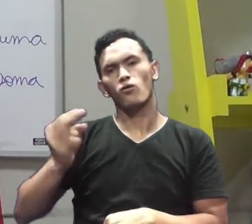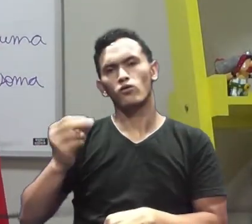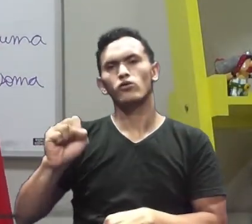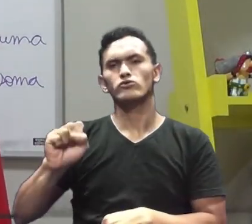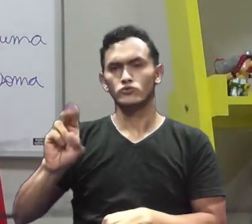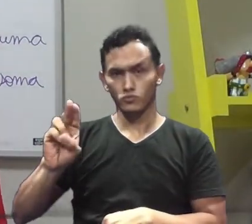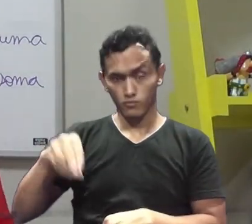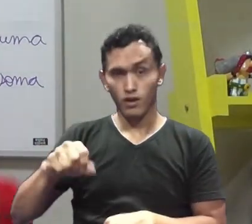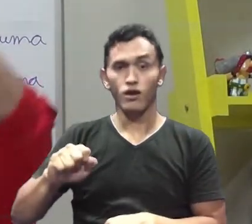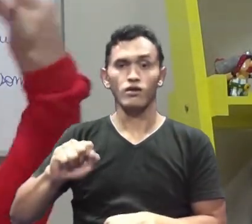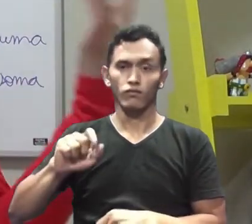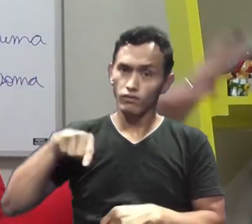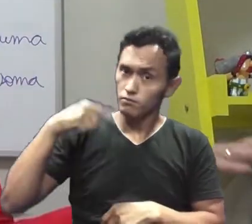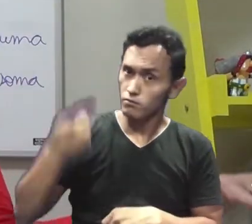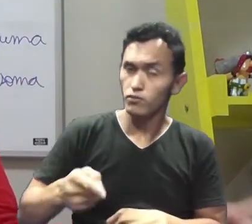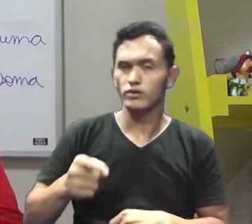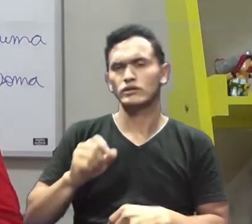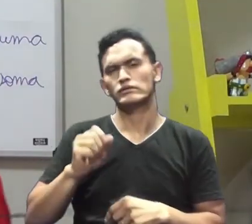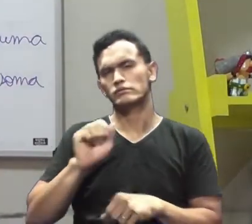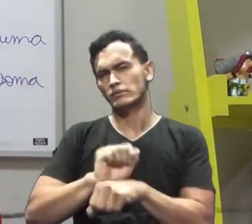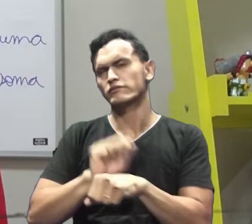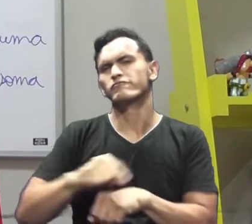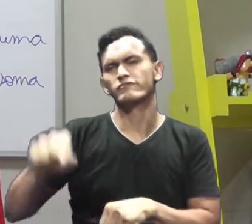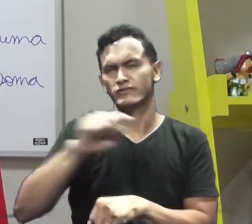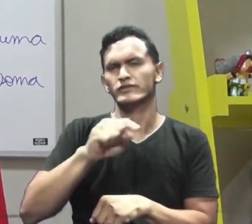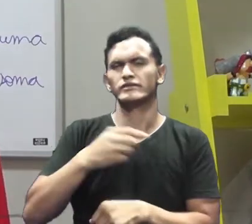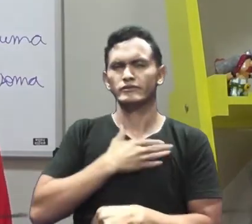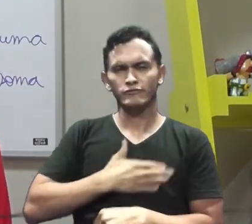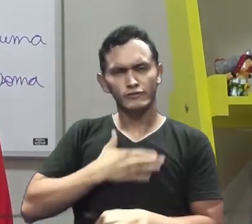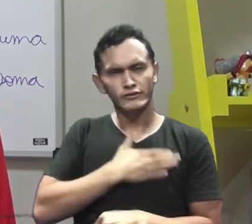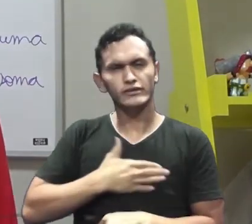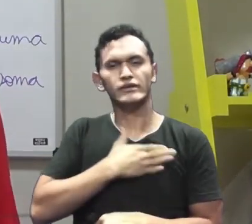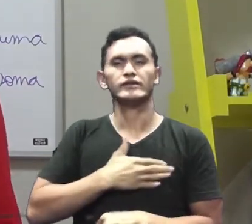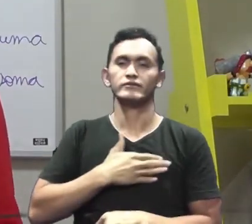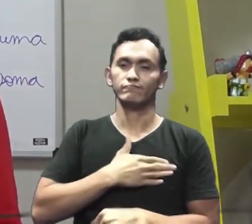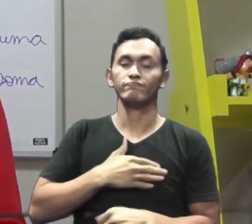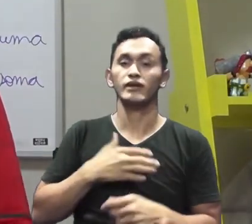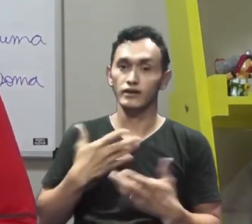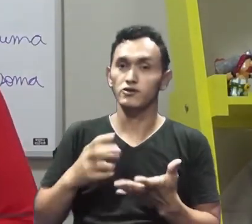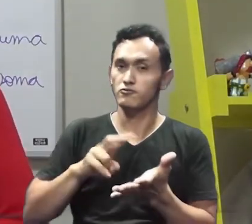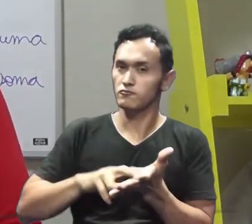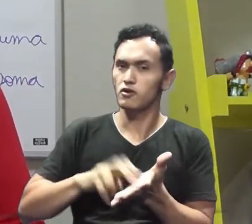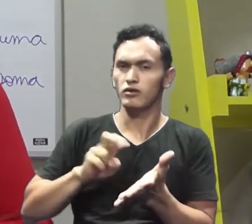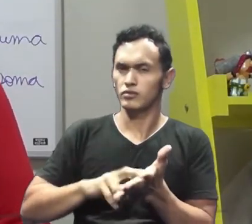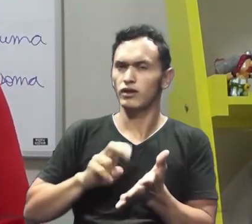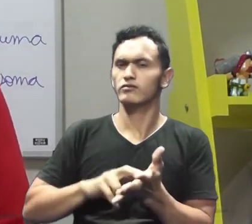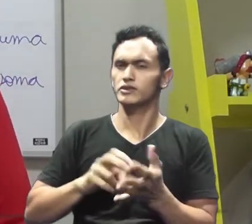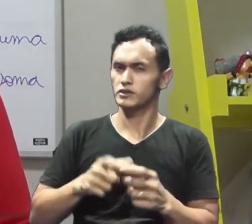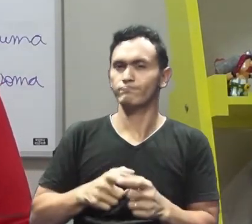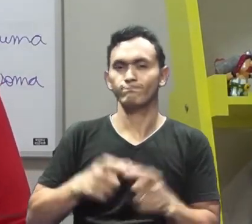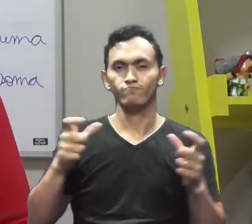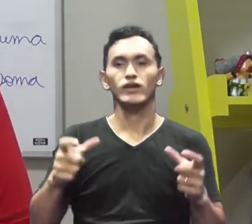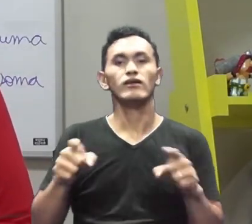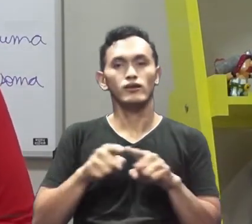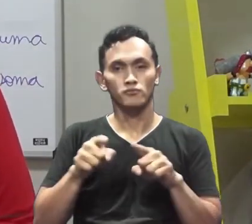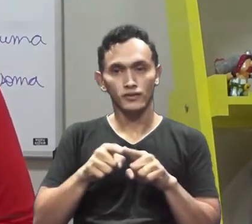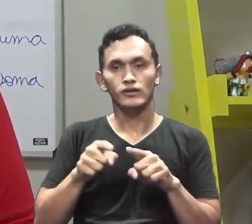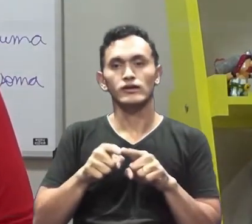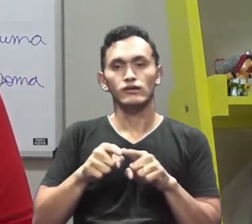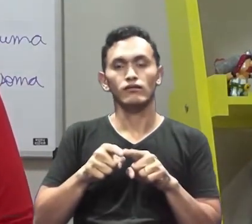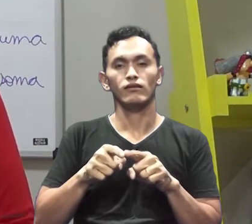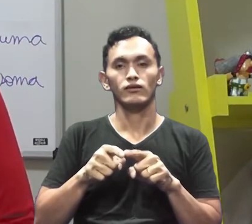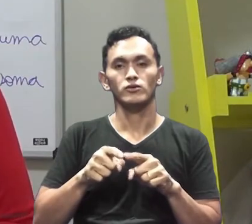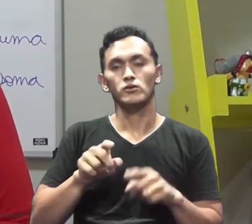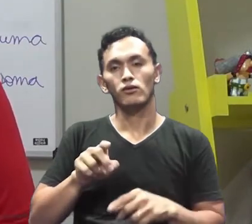gostado do tópico, espero ter ampliado o vocabulário, né, em relação à nomenclatura da avaliação, porque é